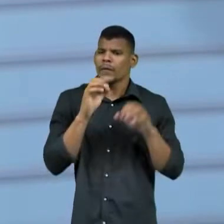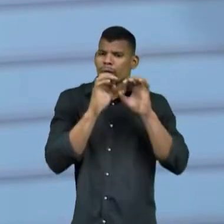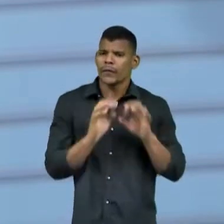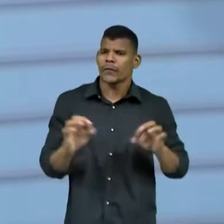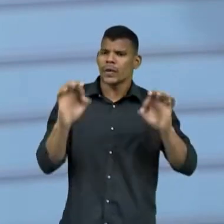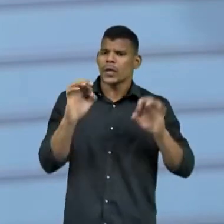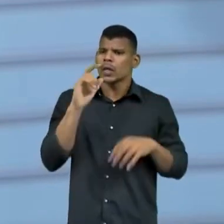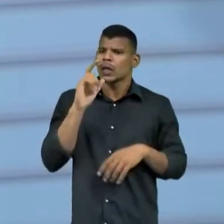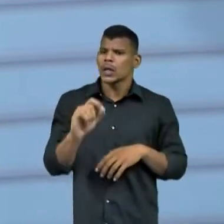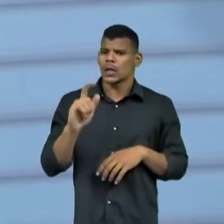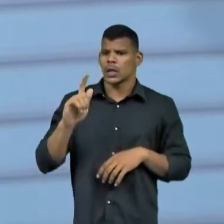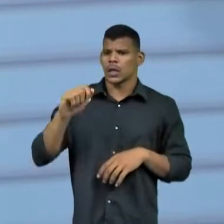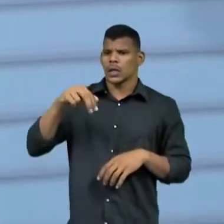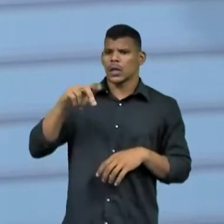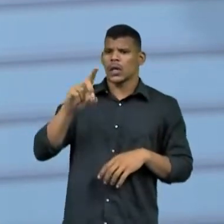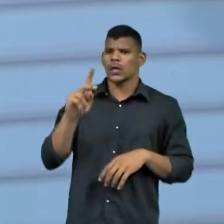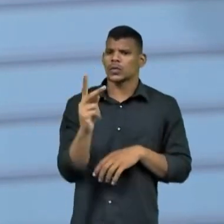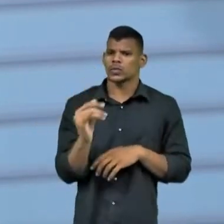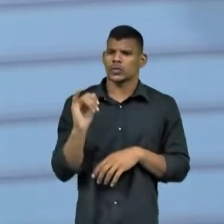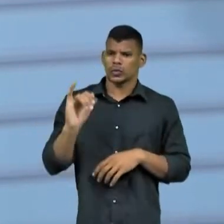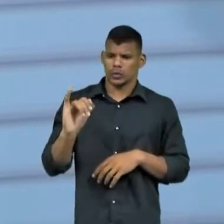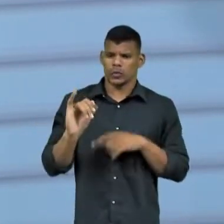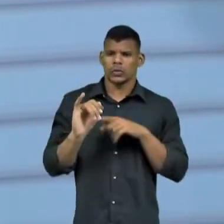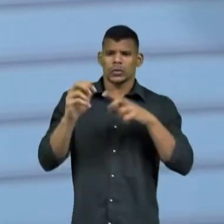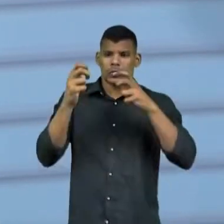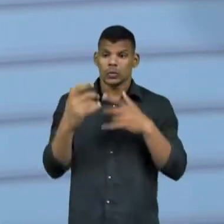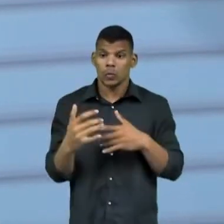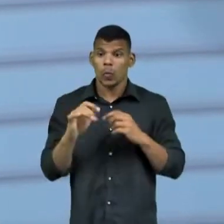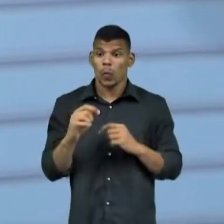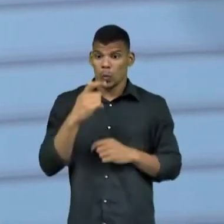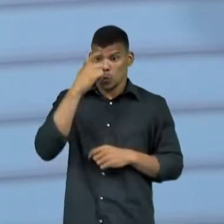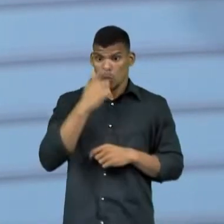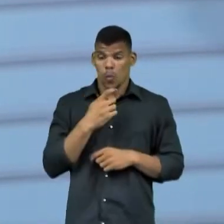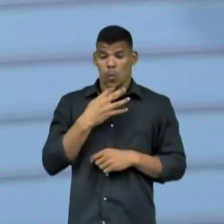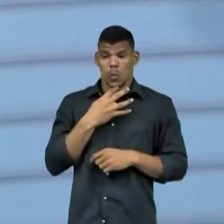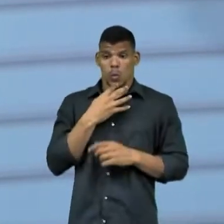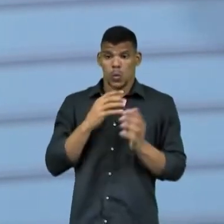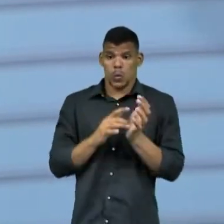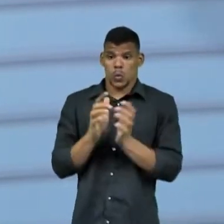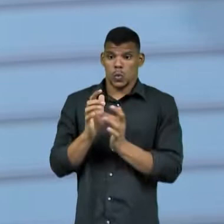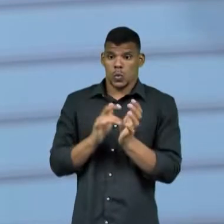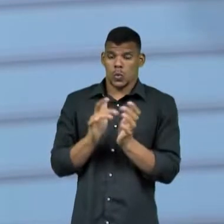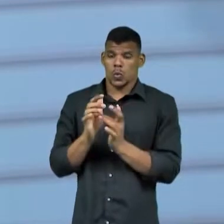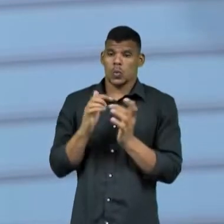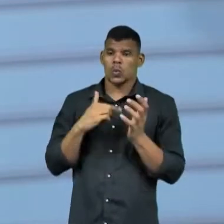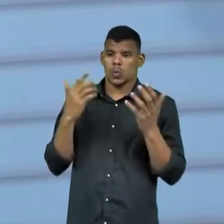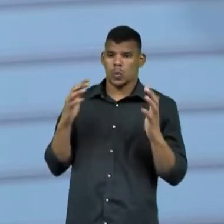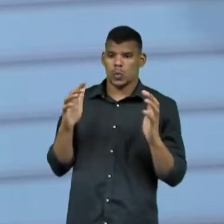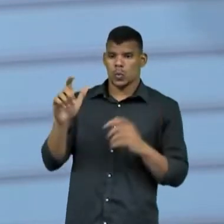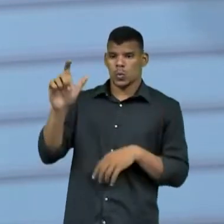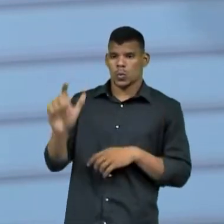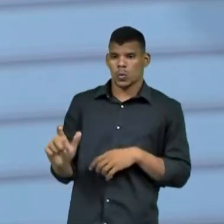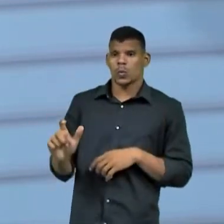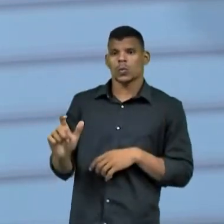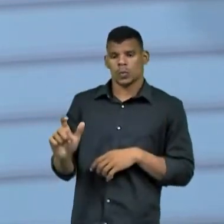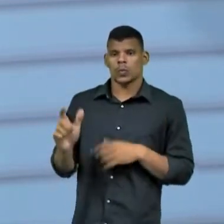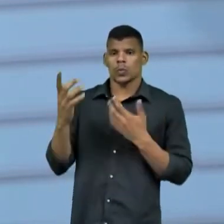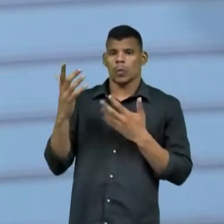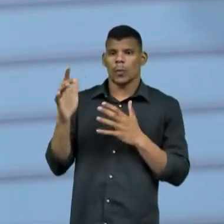de de gande né Ele diz eu conheço Jesus eu admiro a sua doutrina mas não conheço